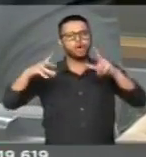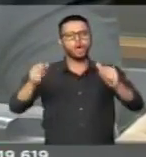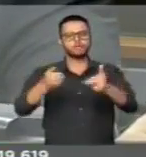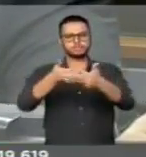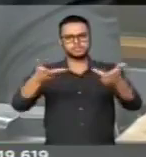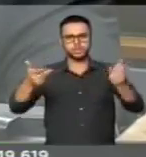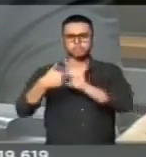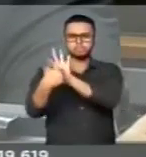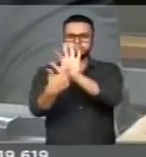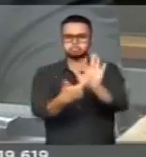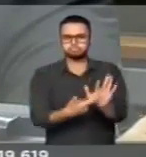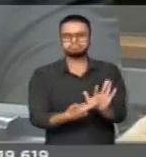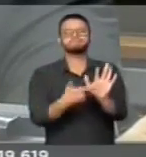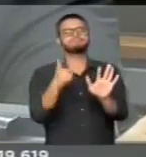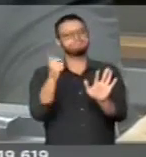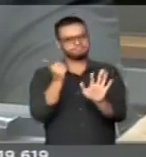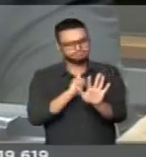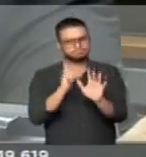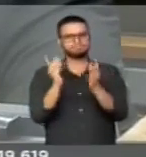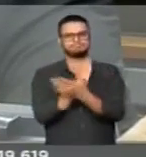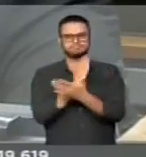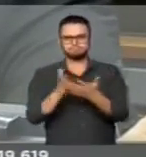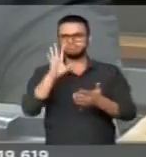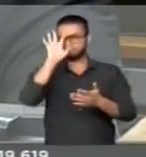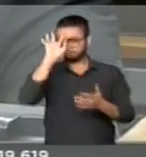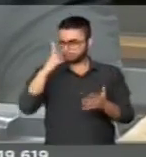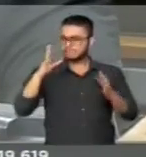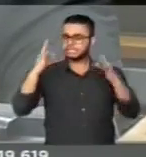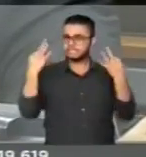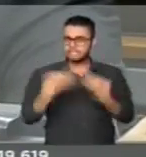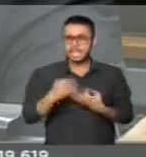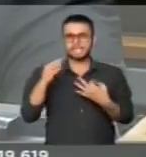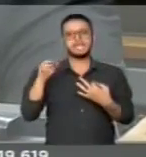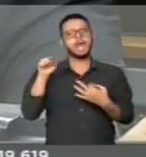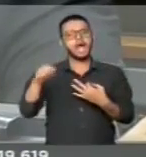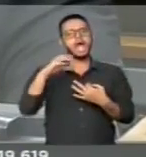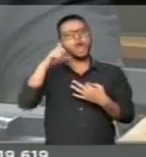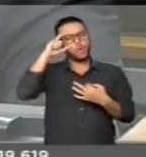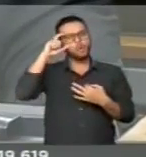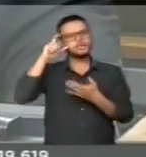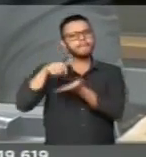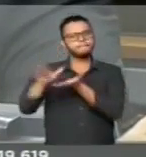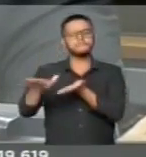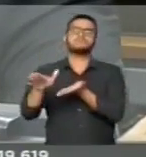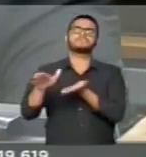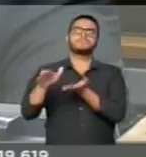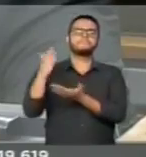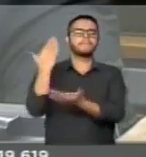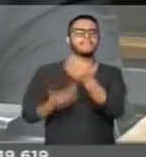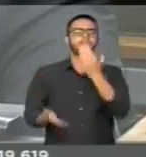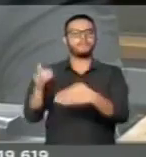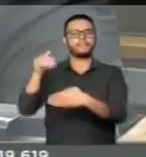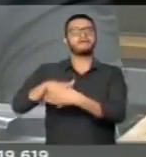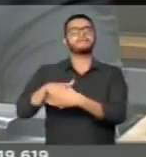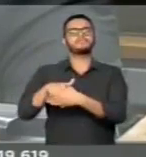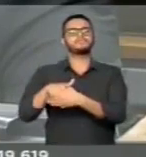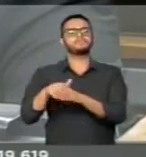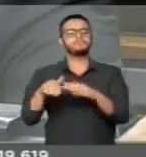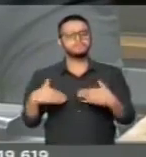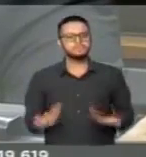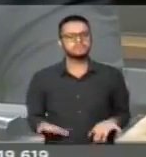Há motivos factíveis para o senhor Eduardo Constantino Cunha tenha seu mandato interrompido. Além do falseamento com a verdade, em seu